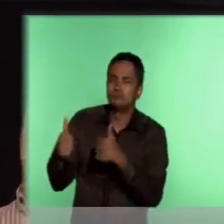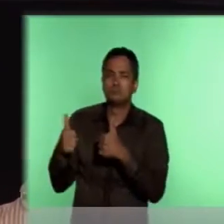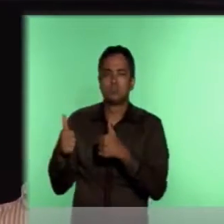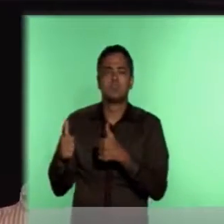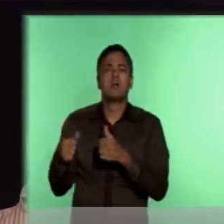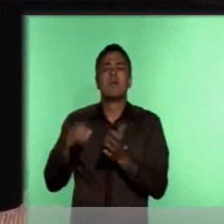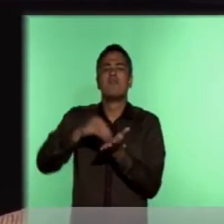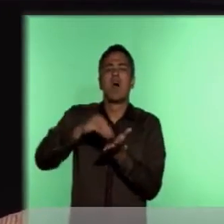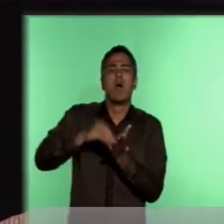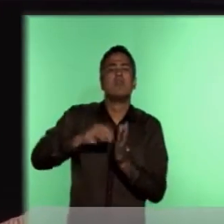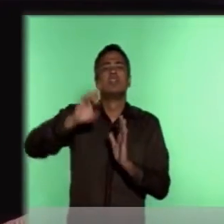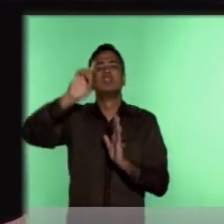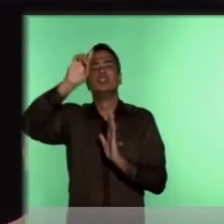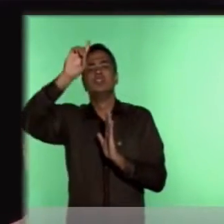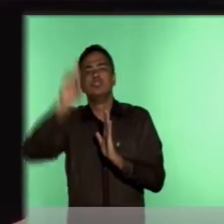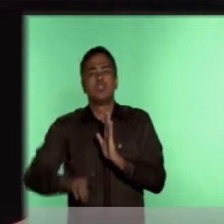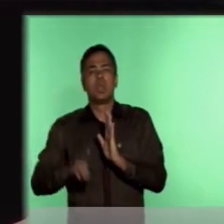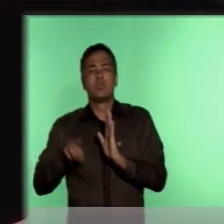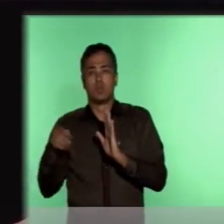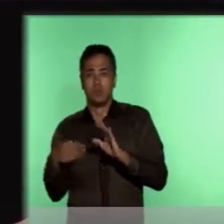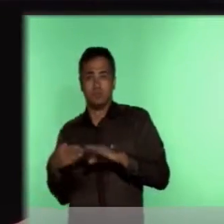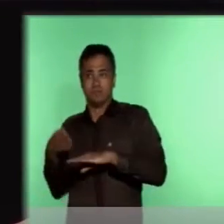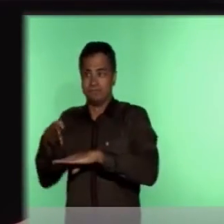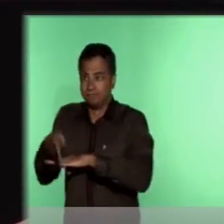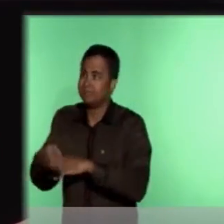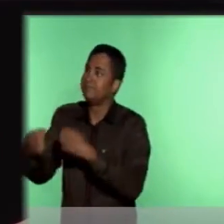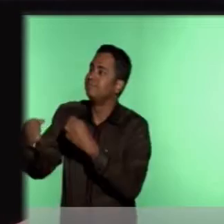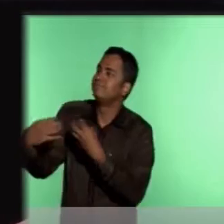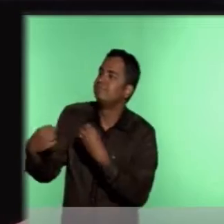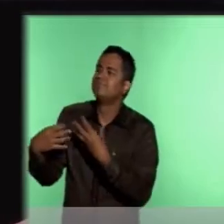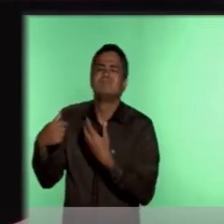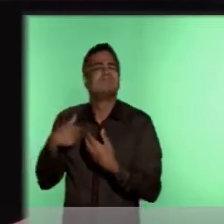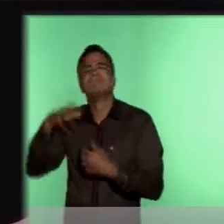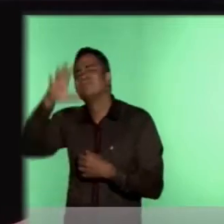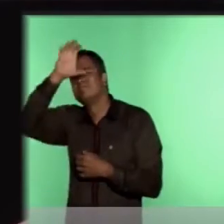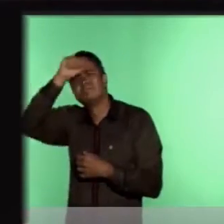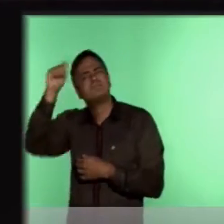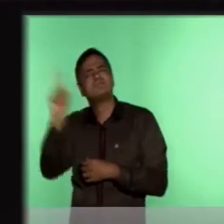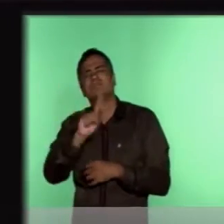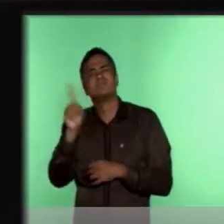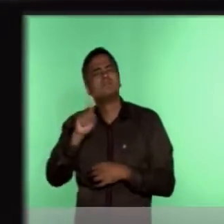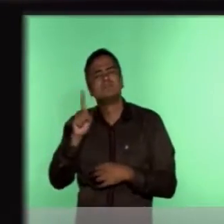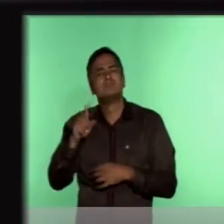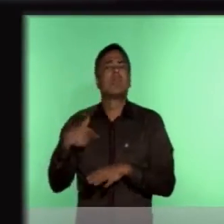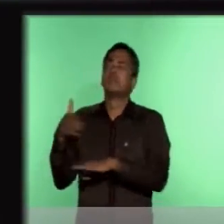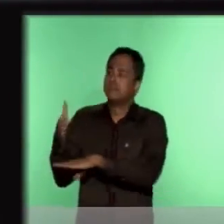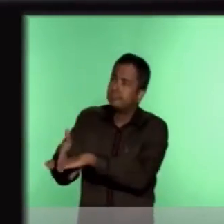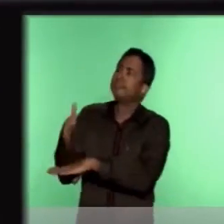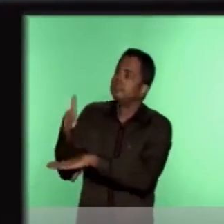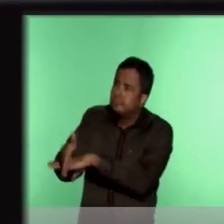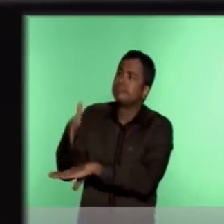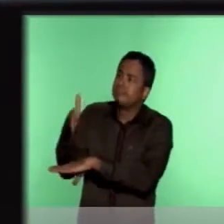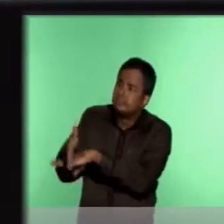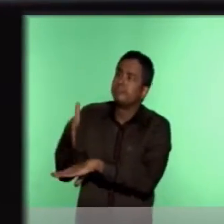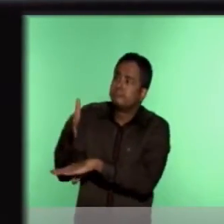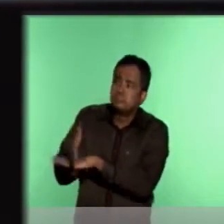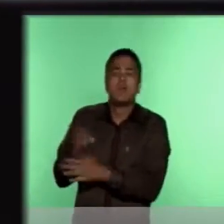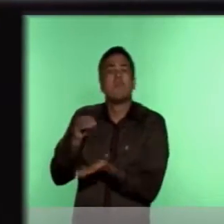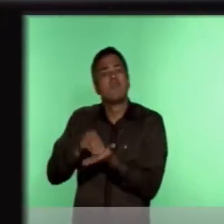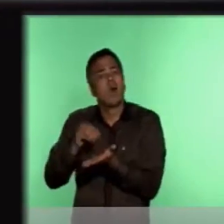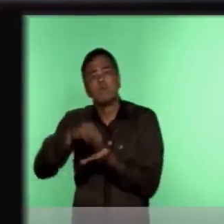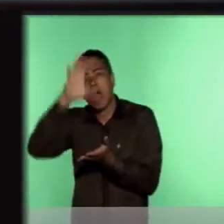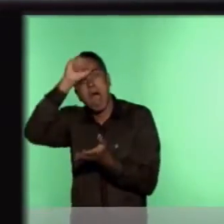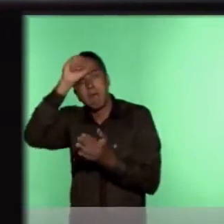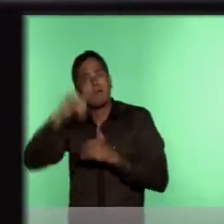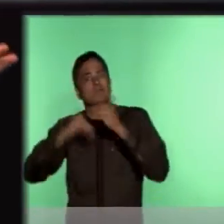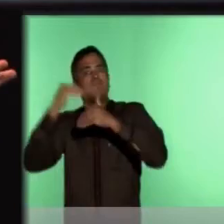para ter crianças que vão para as escolas e não aprendam. O objetivo central da educação tem que ser a aprendizagem dos alunos. O